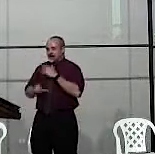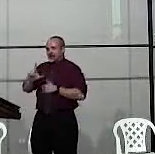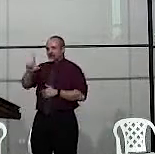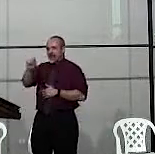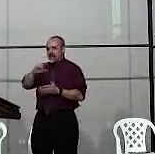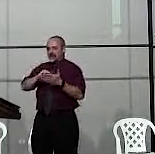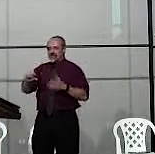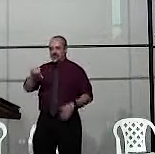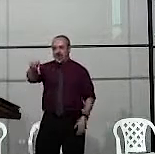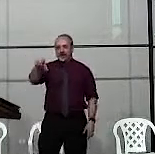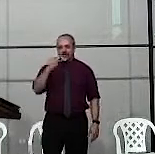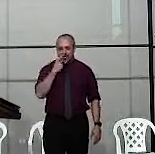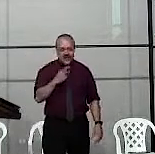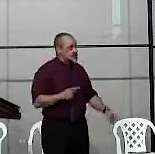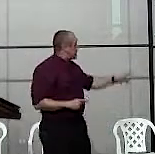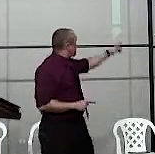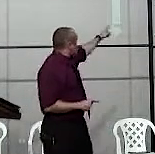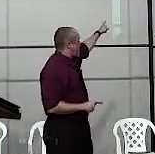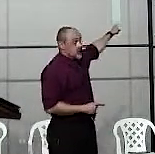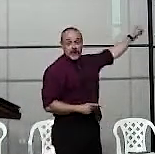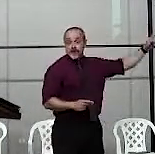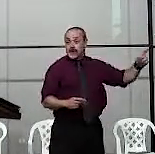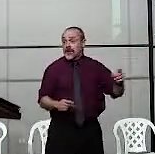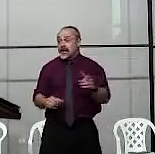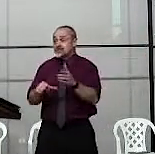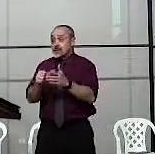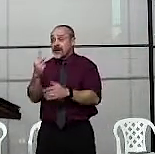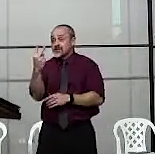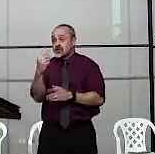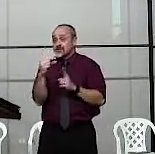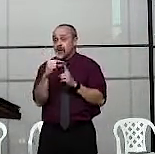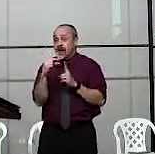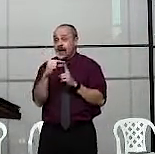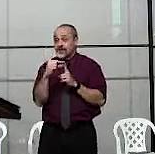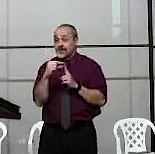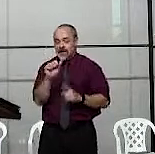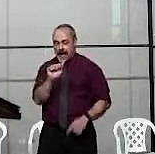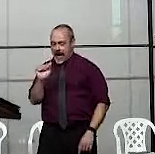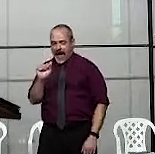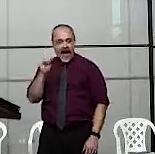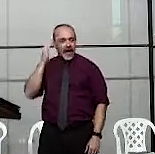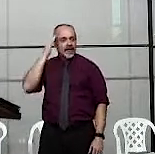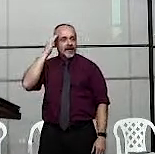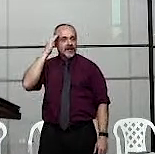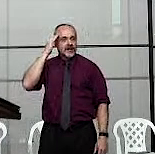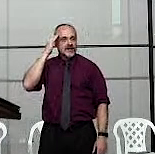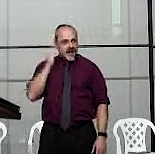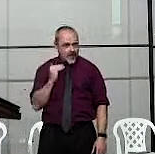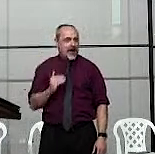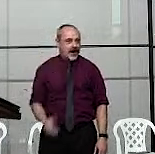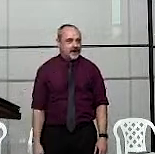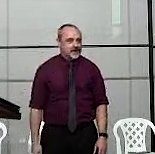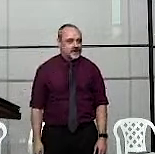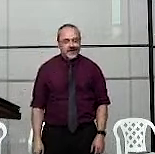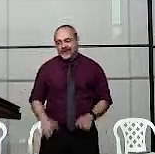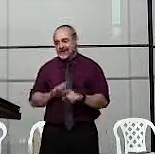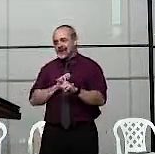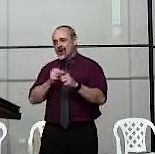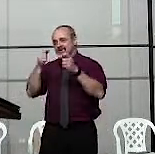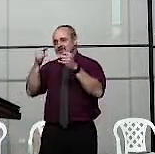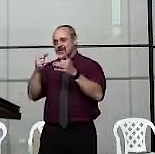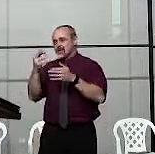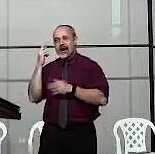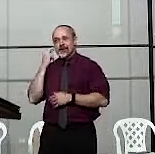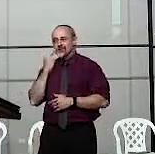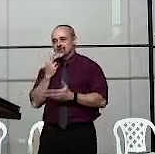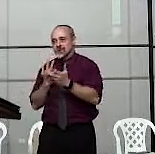Romanos capítulo 10, versículo 9 diz isso, as primeiras duas palavras, a saber. Eu